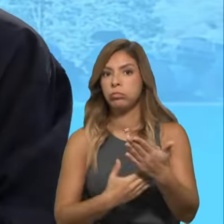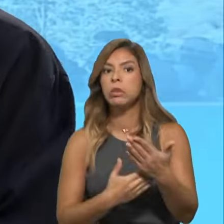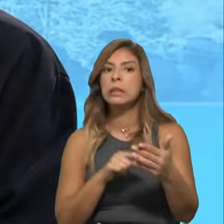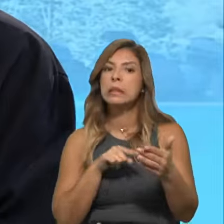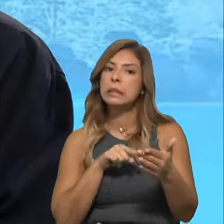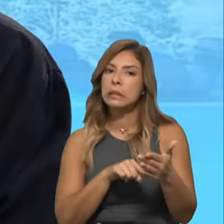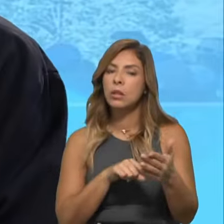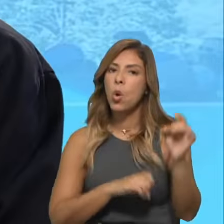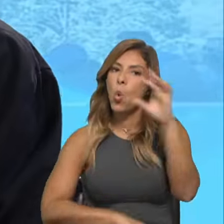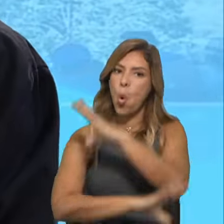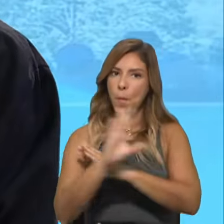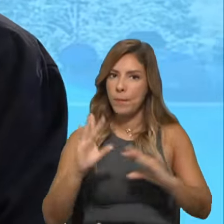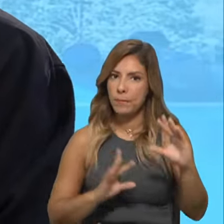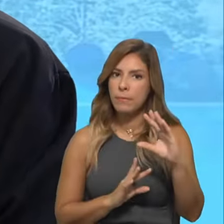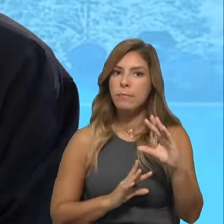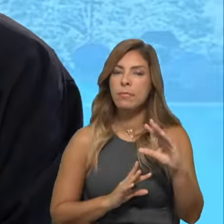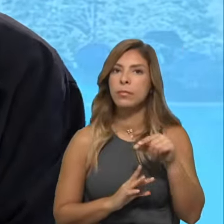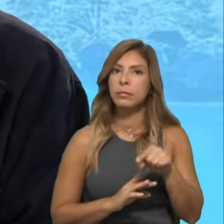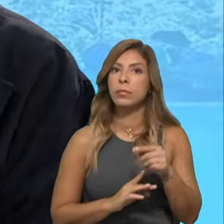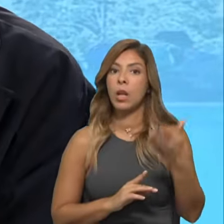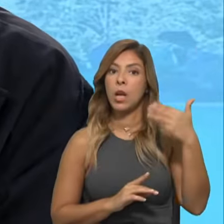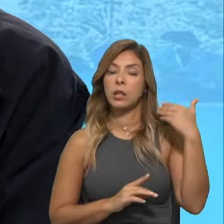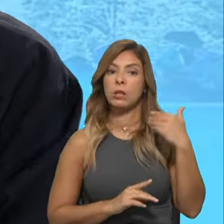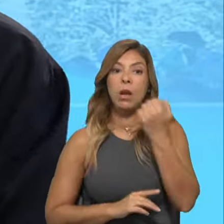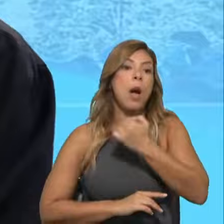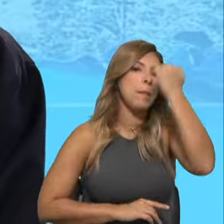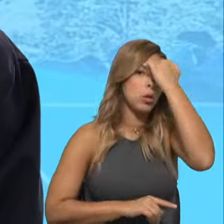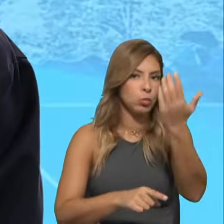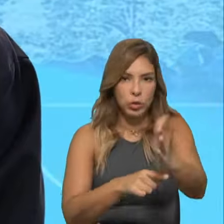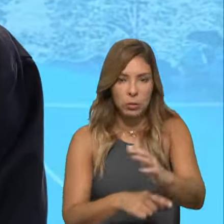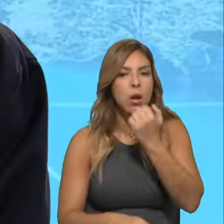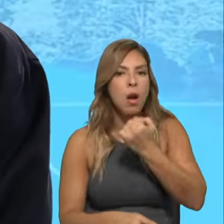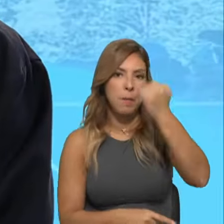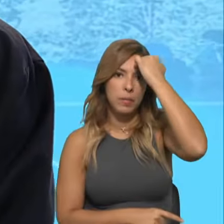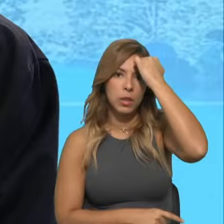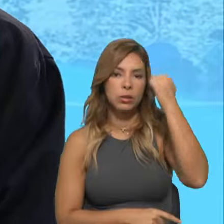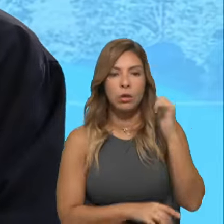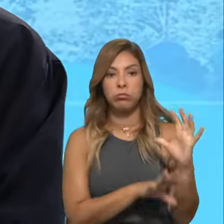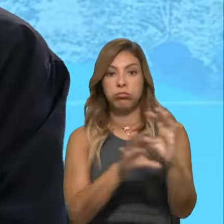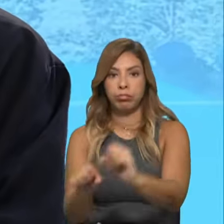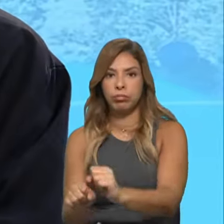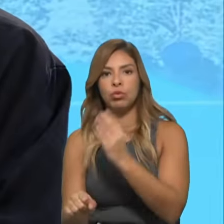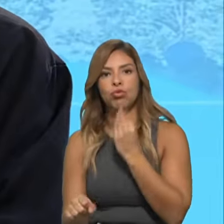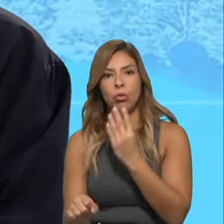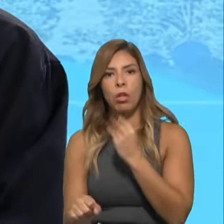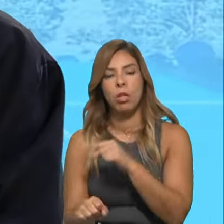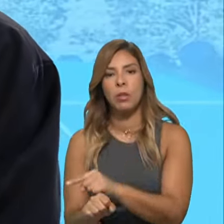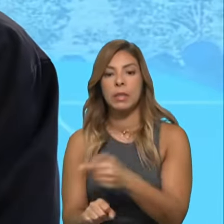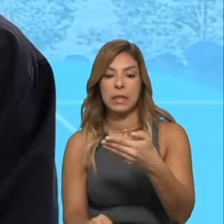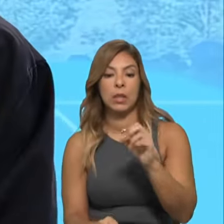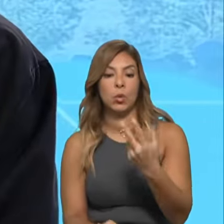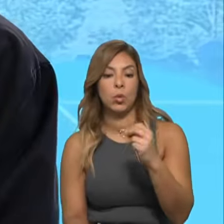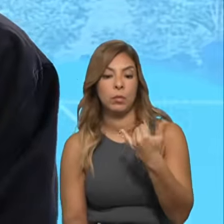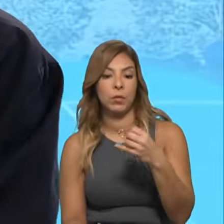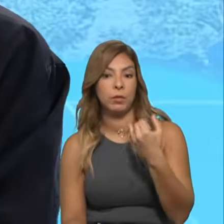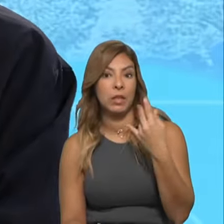espaço europeu, por exemplo, isto depois do ataque do Hamas, por exemplo, em Israel, houve, digamos... A 7 de outubro de